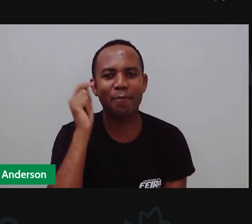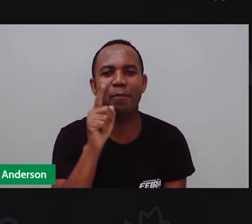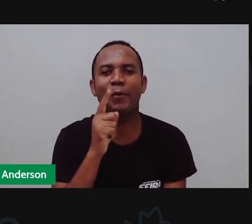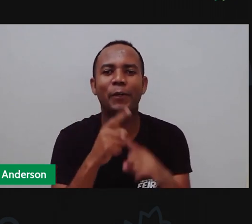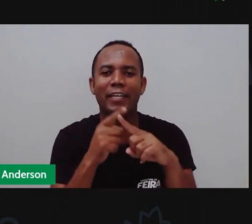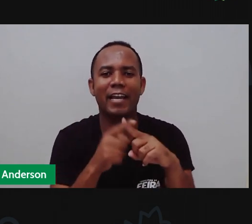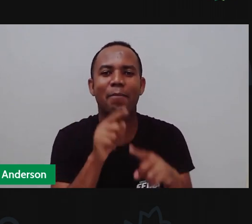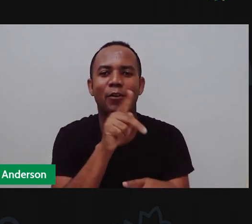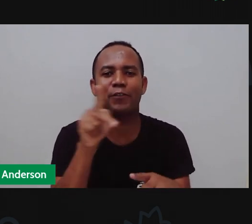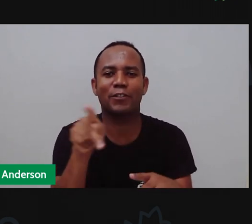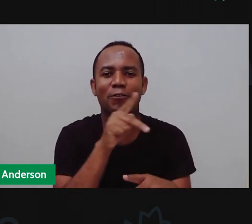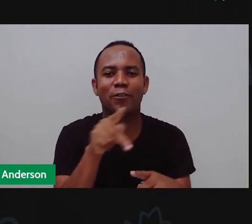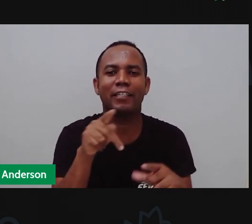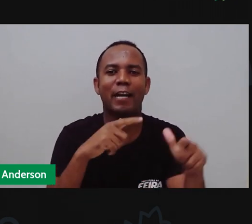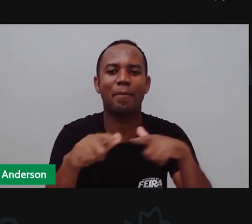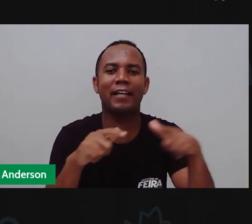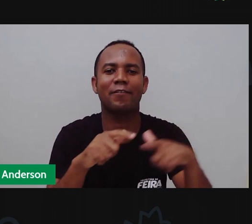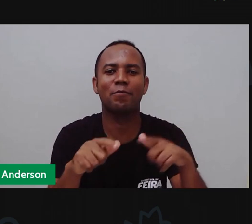para a Vânia.